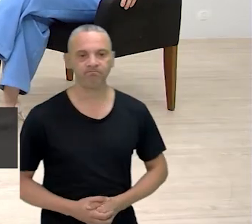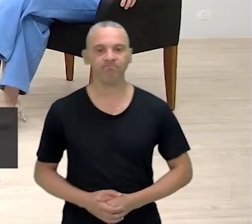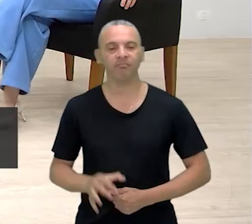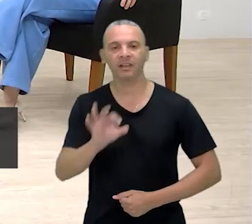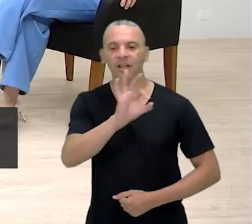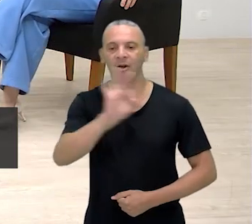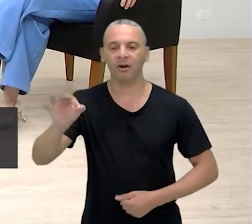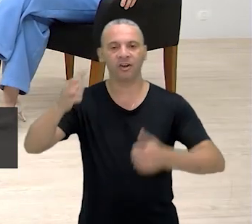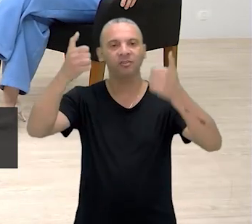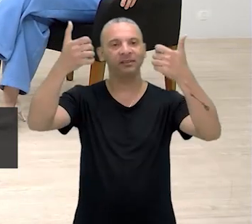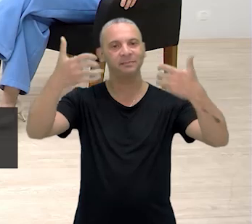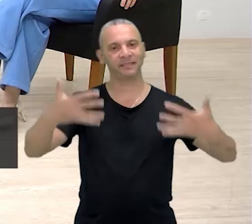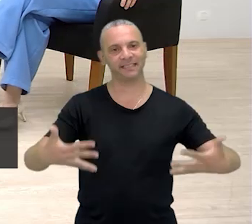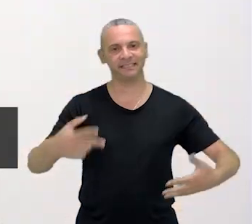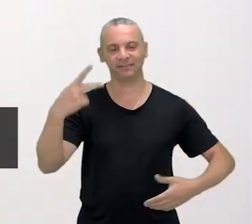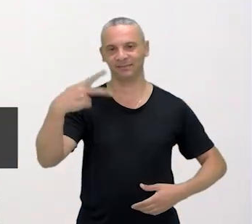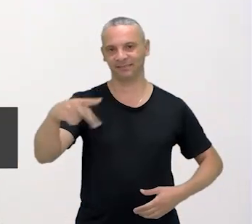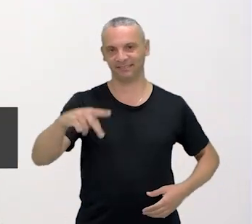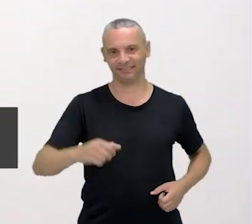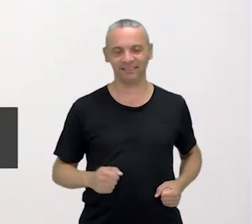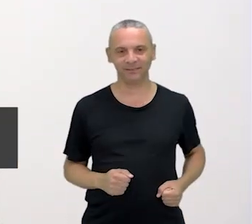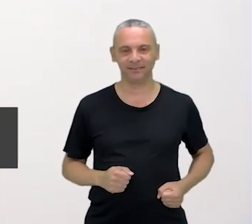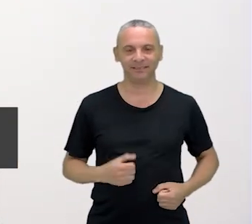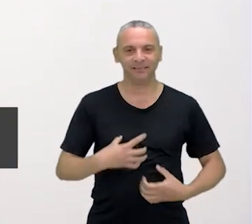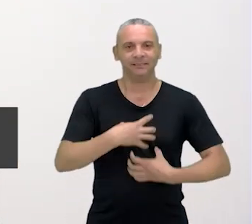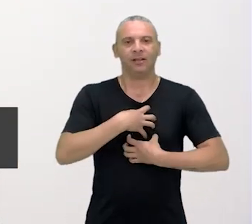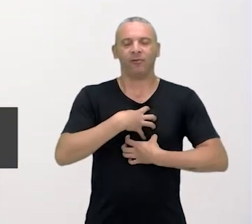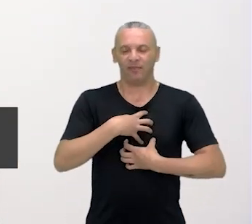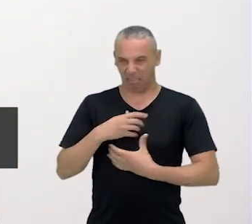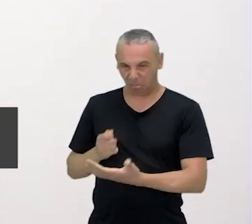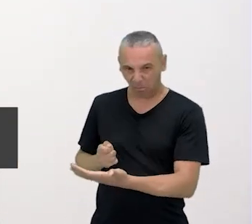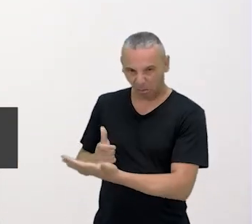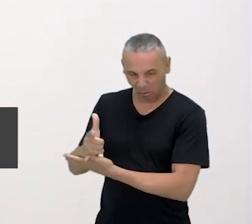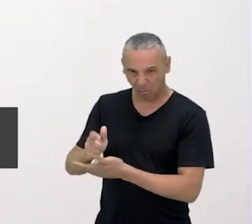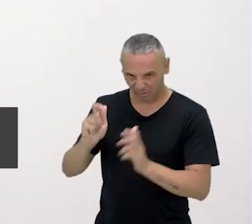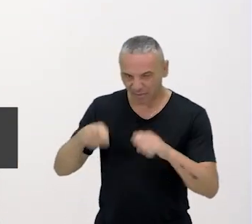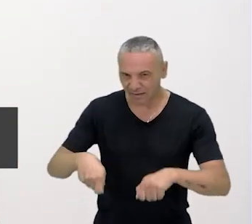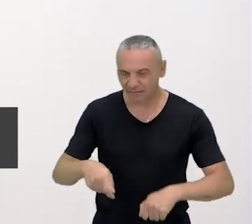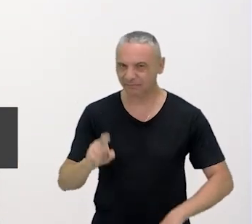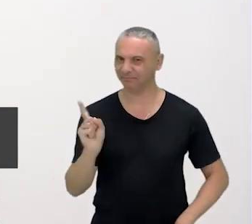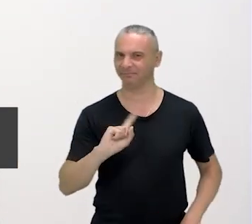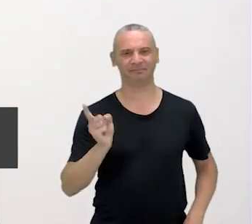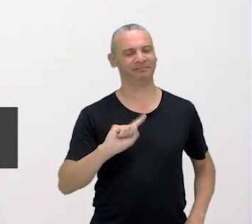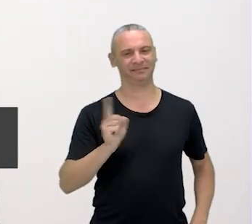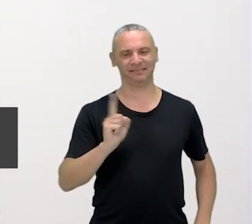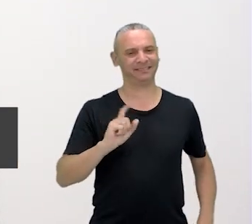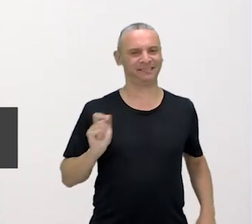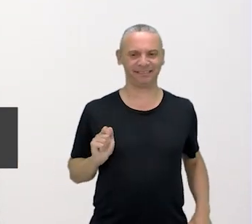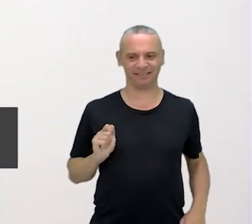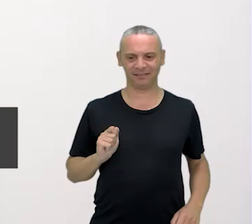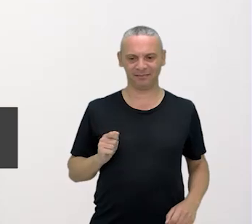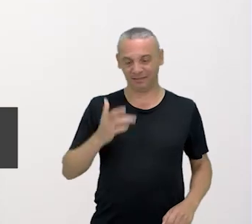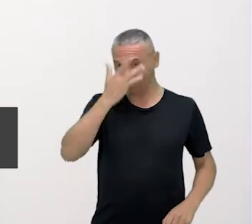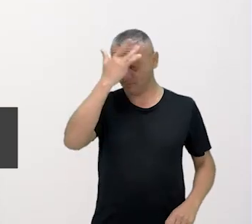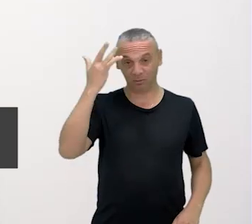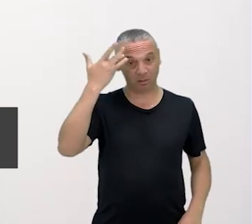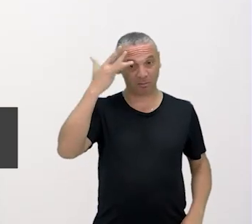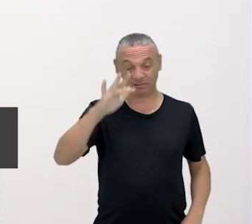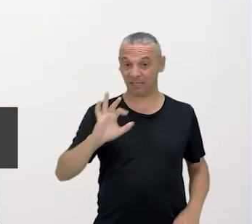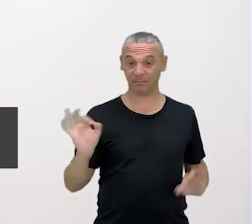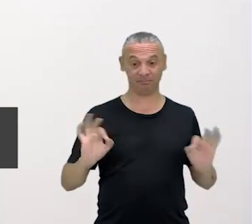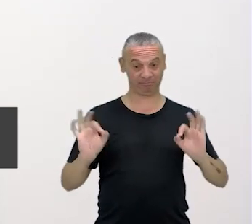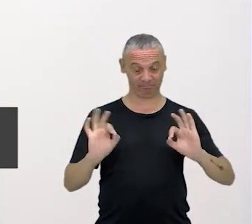comentários seu. E fechando que afeto não se compra, boa parte das pessoas não sabe o que é isso,